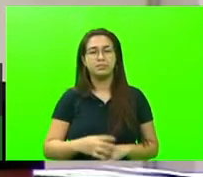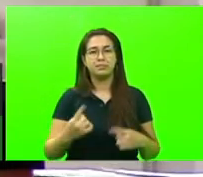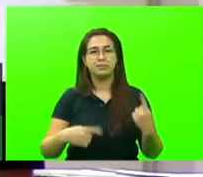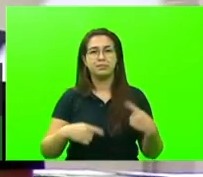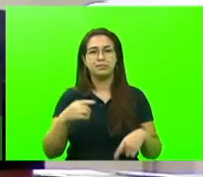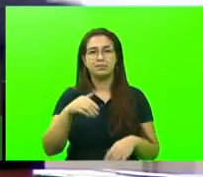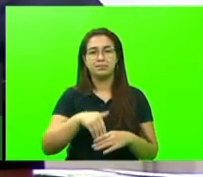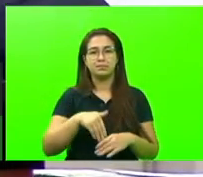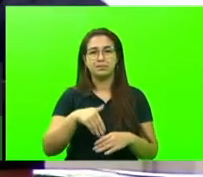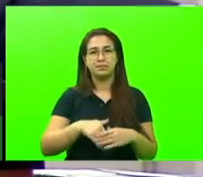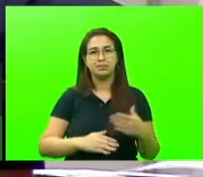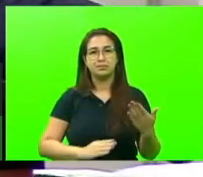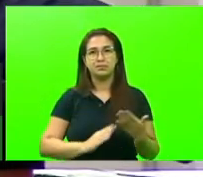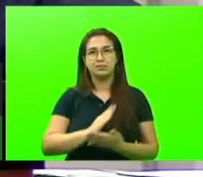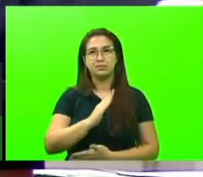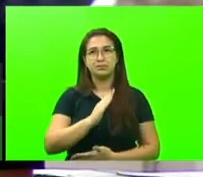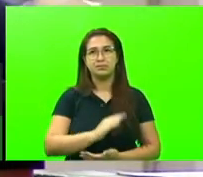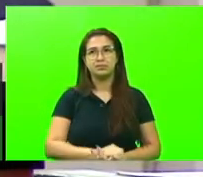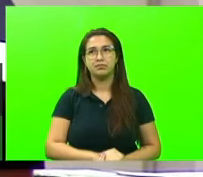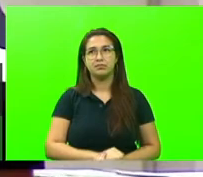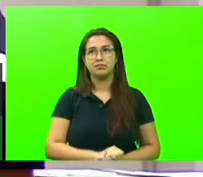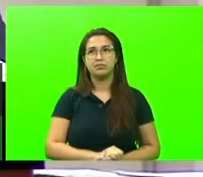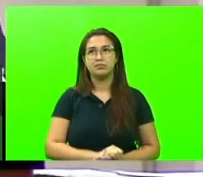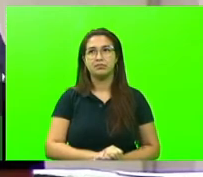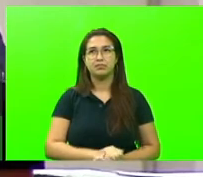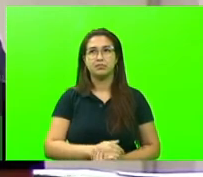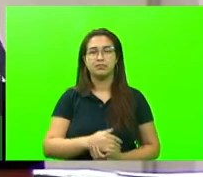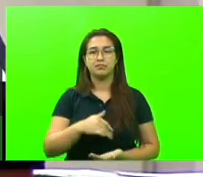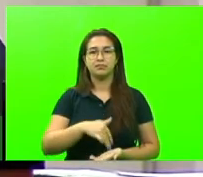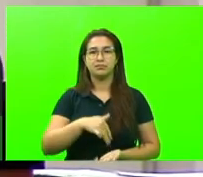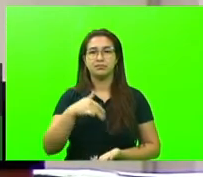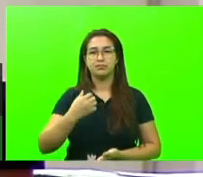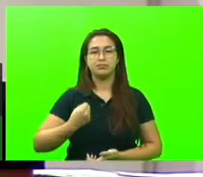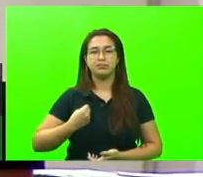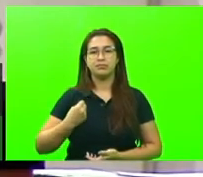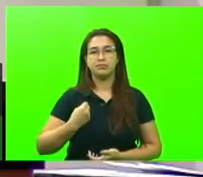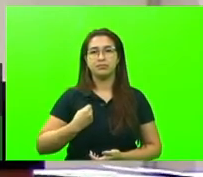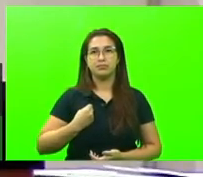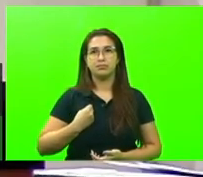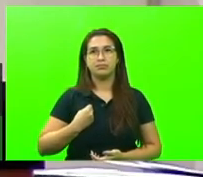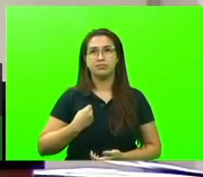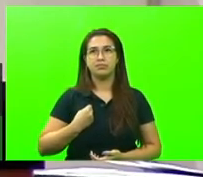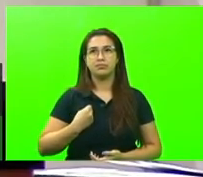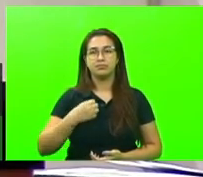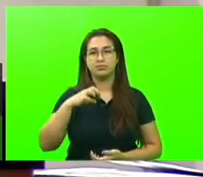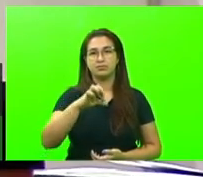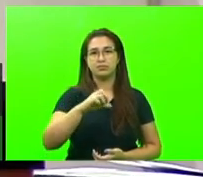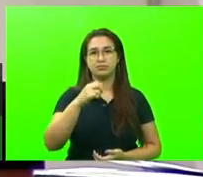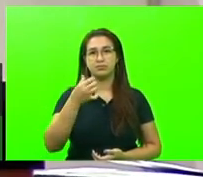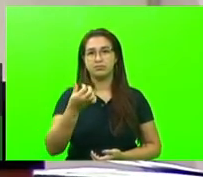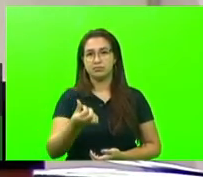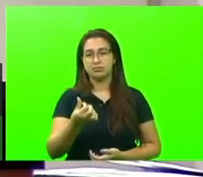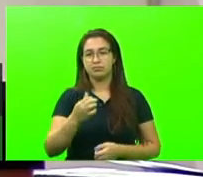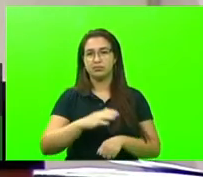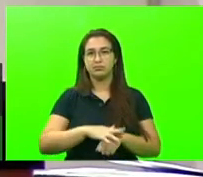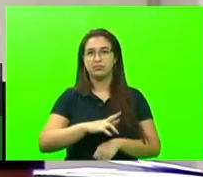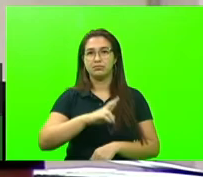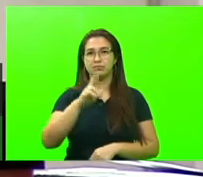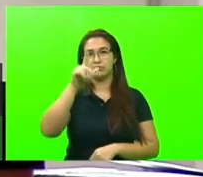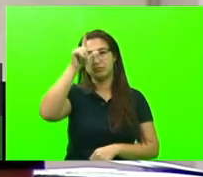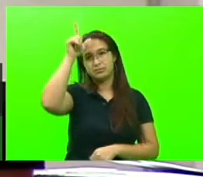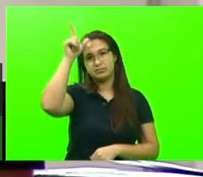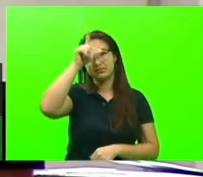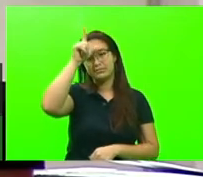Em votação? Aprovado. Moções. Moção 96, deputado Sargento